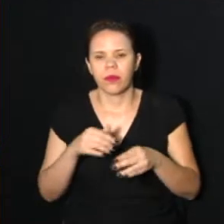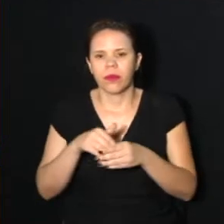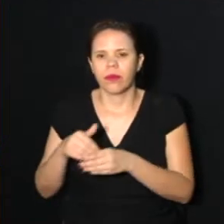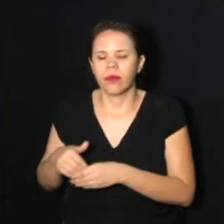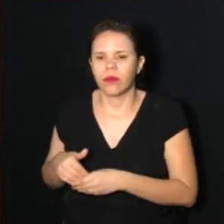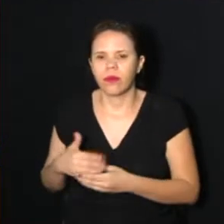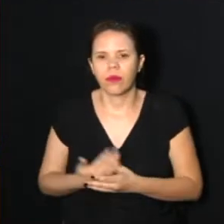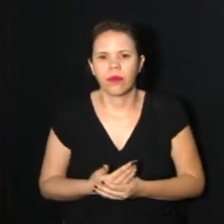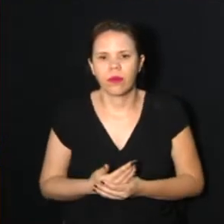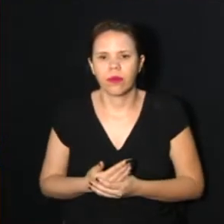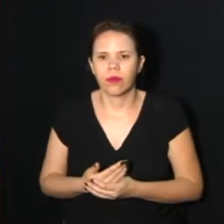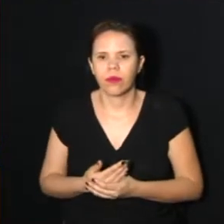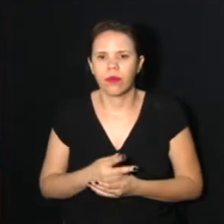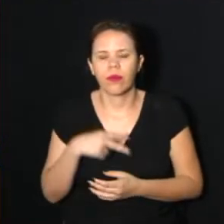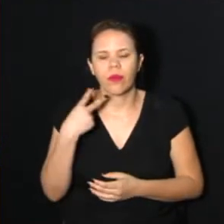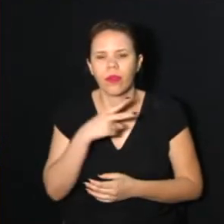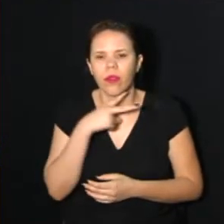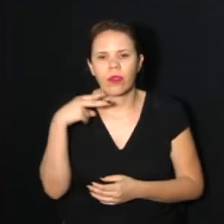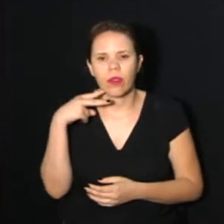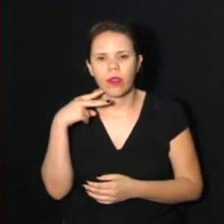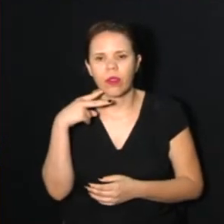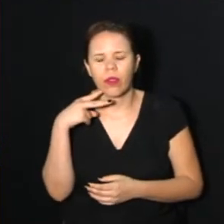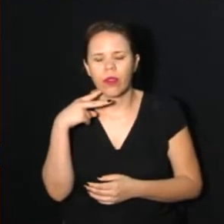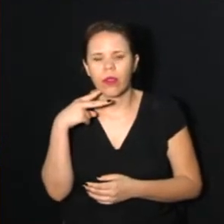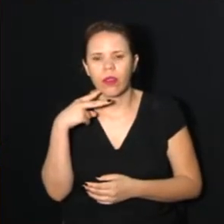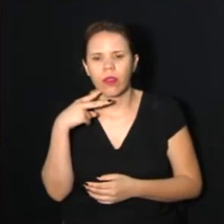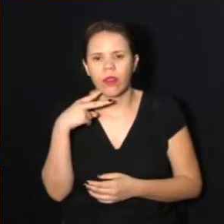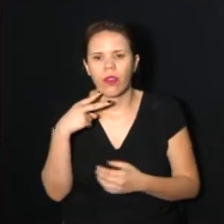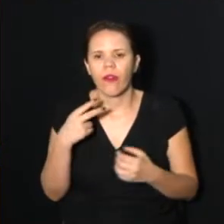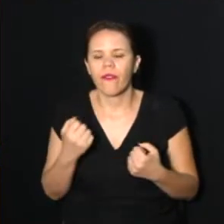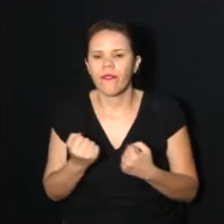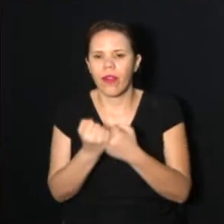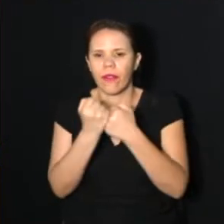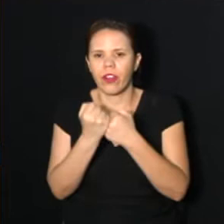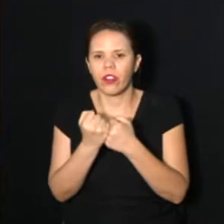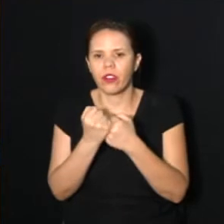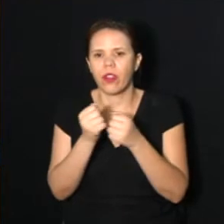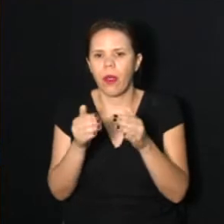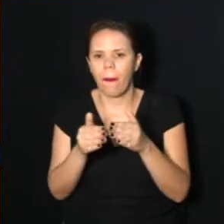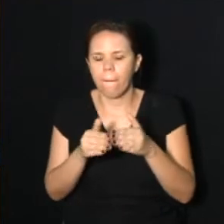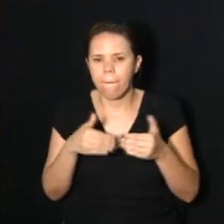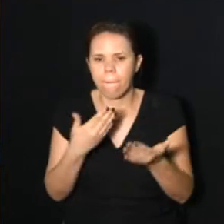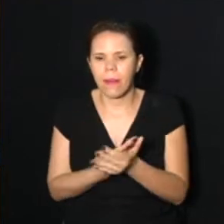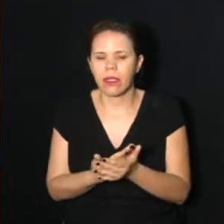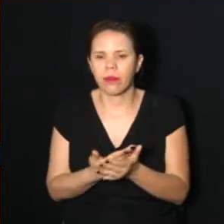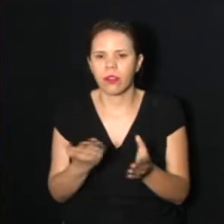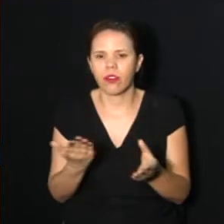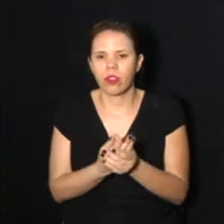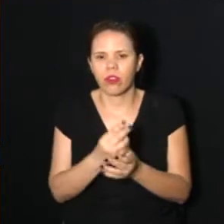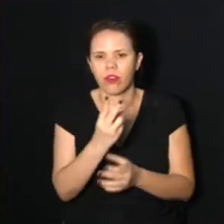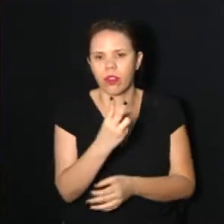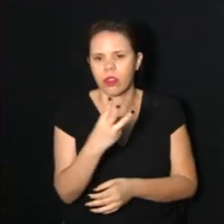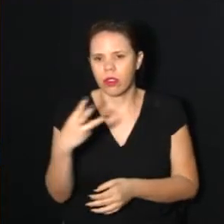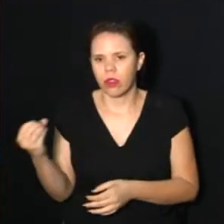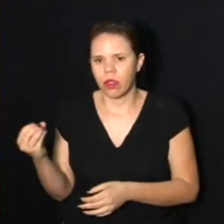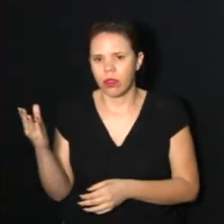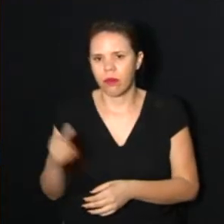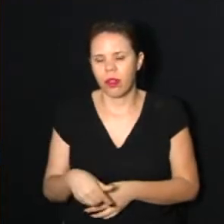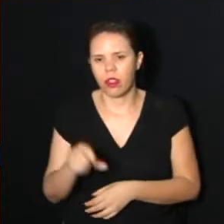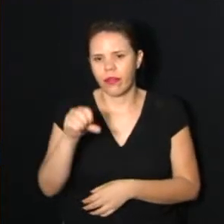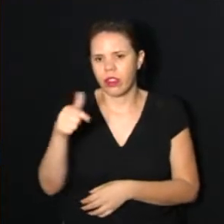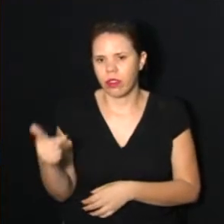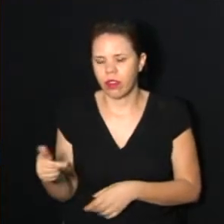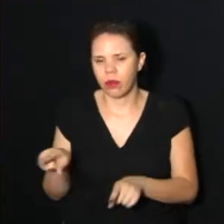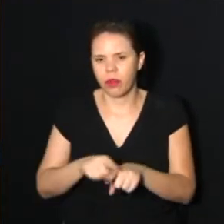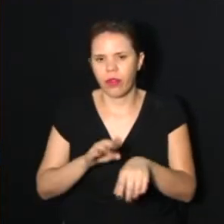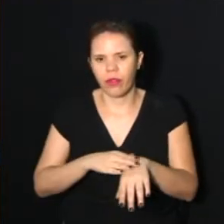parecer exalado pelo senhor Pirmínio Monteiro, favorável ao substitutivo total e emenda modificativa, processo 230/092, de